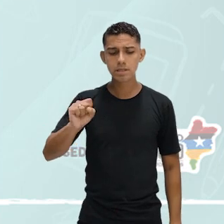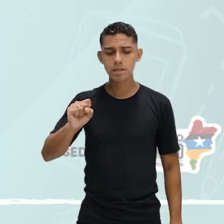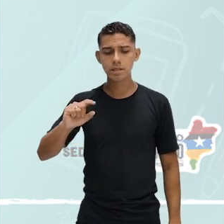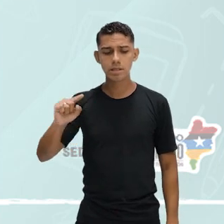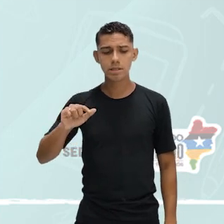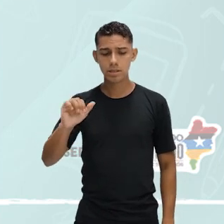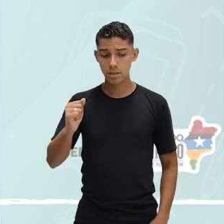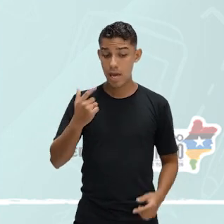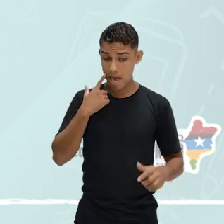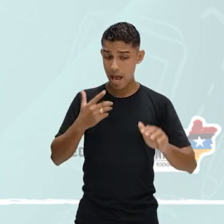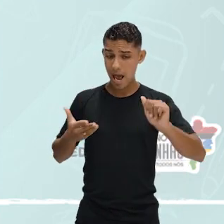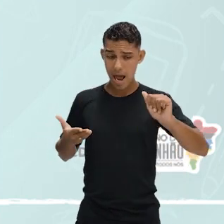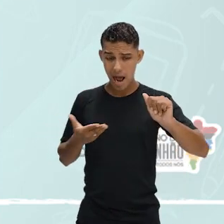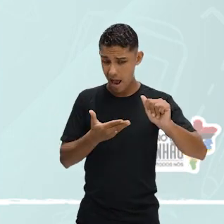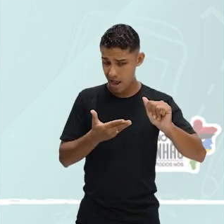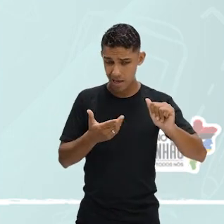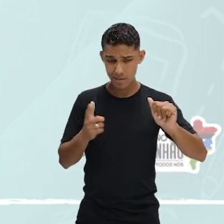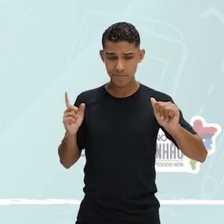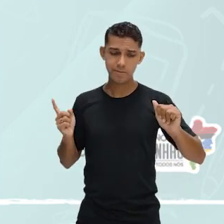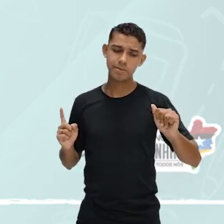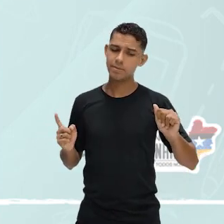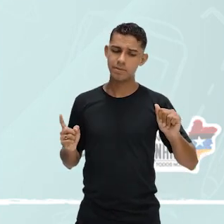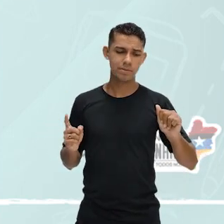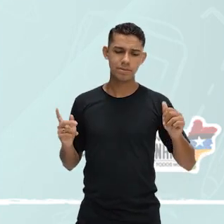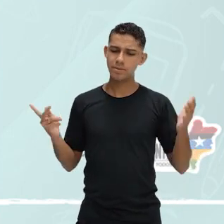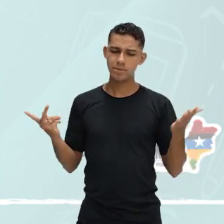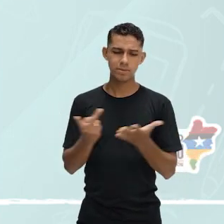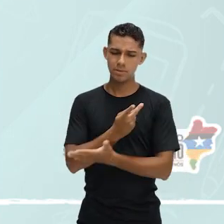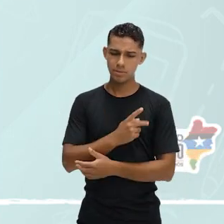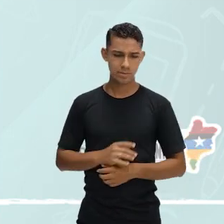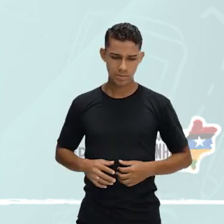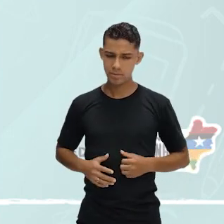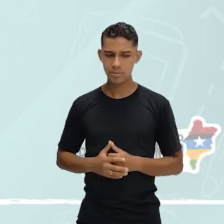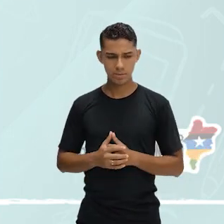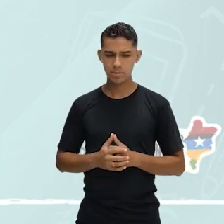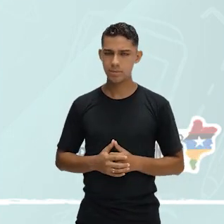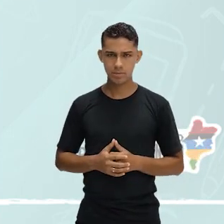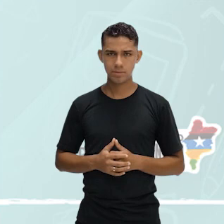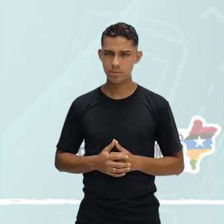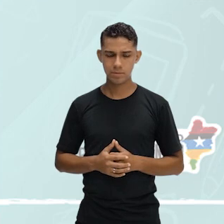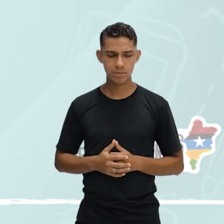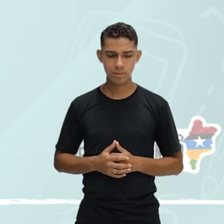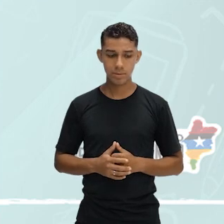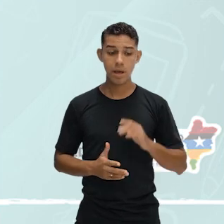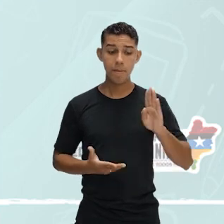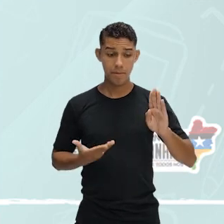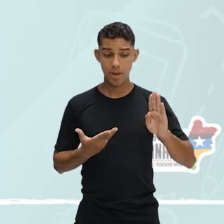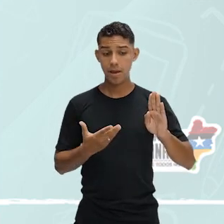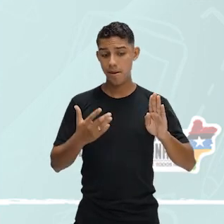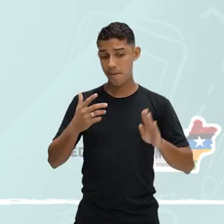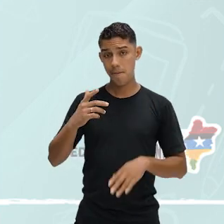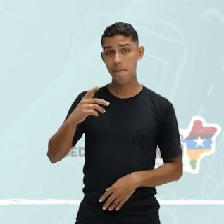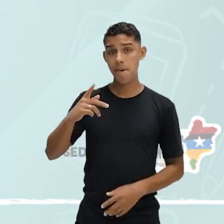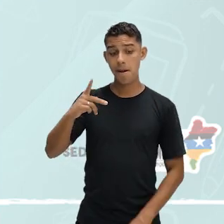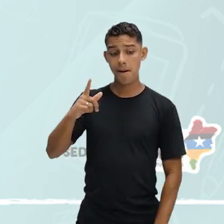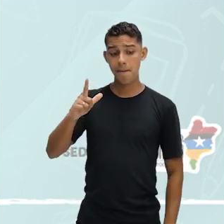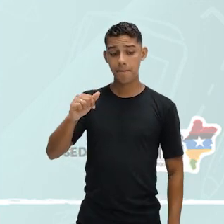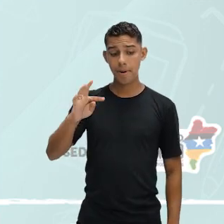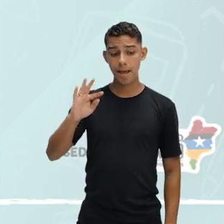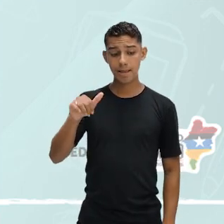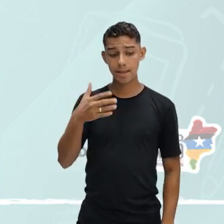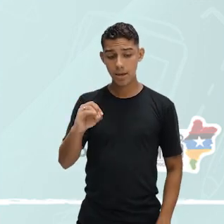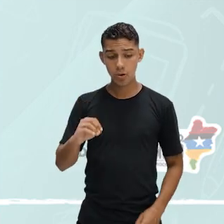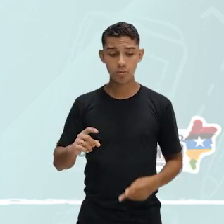cultural. Comte, positivismo. Está fora. Pode esquecer. B, Platão, idealismo.